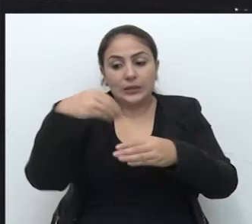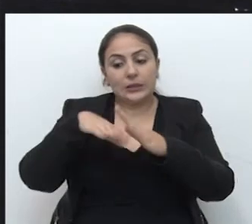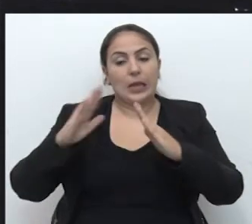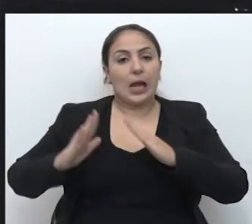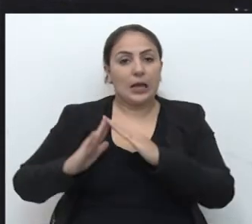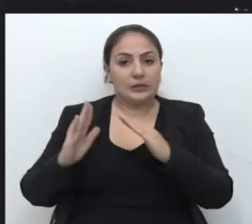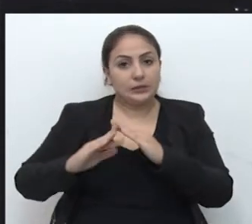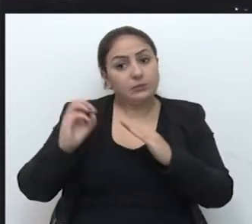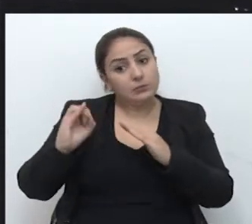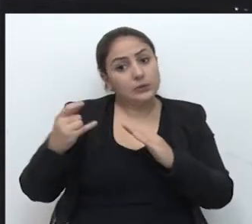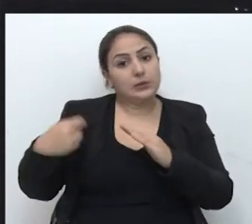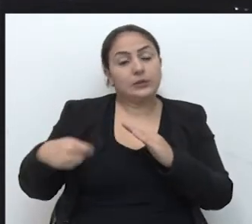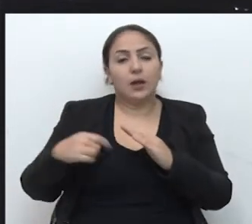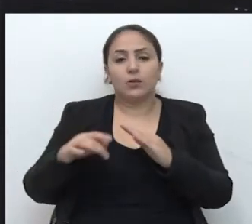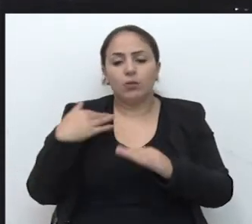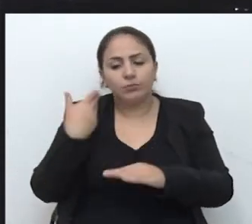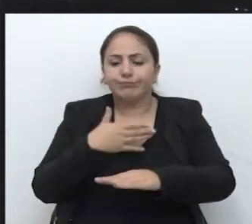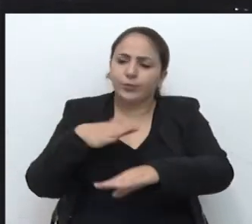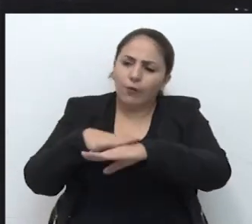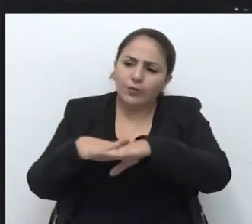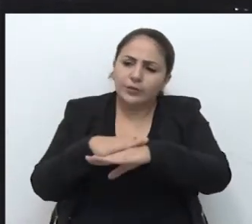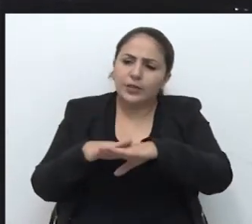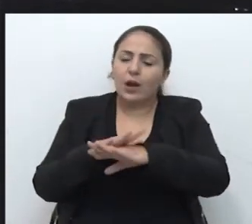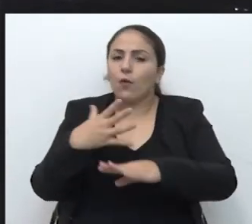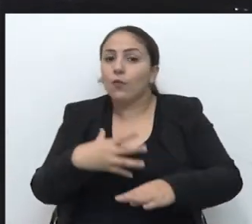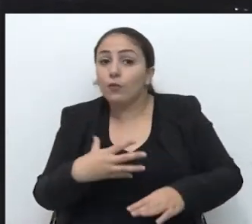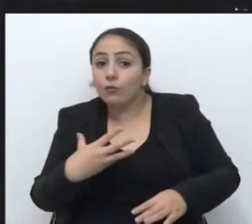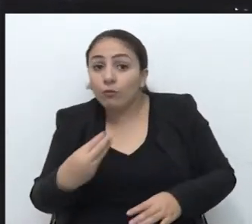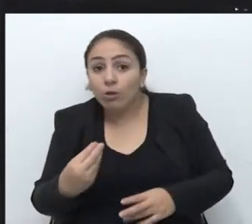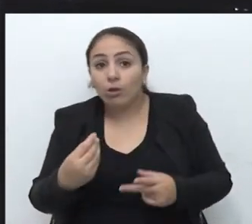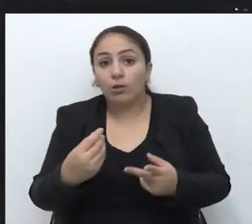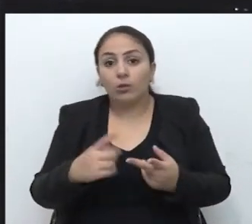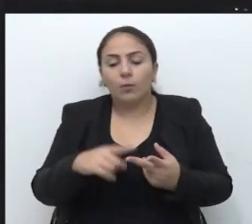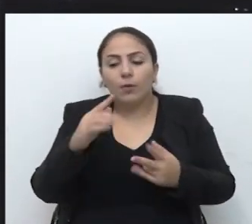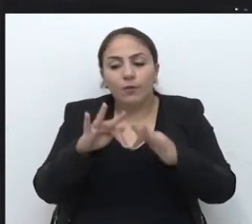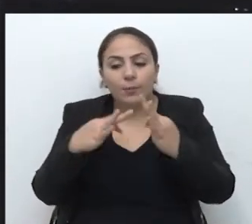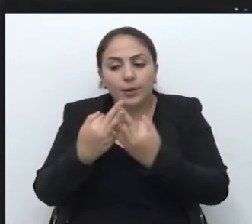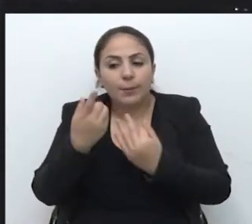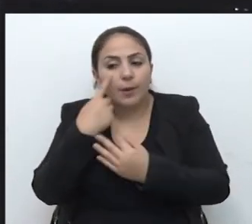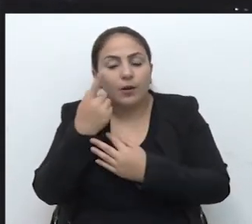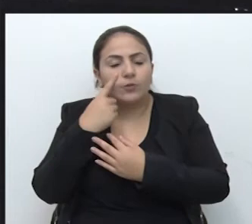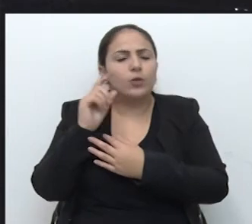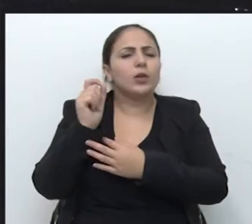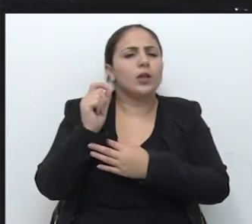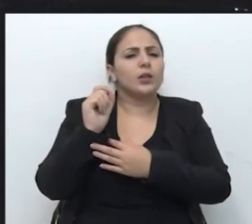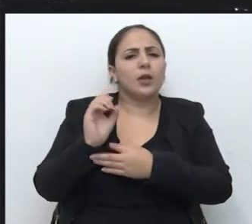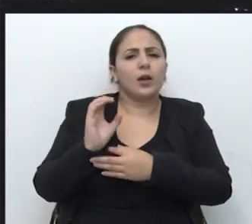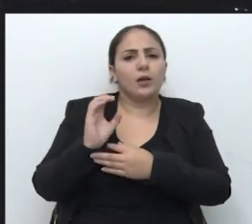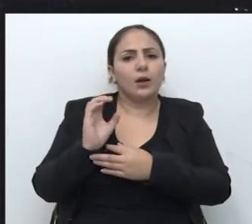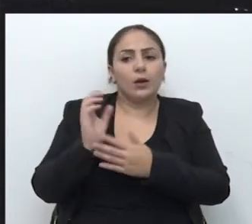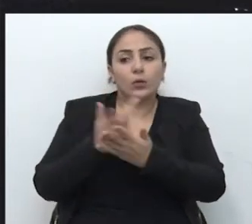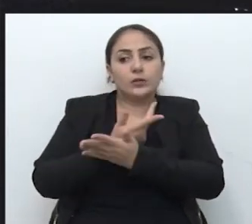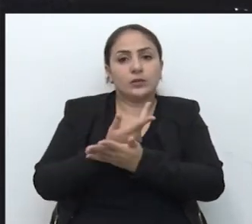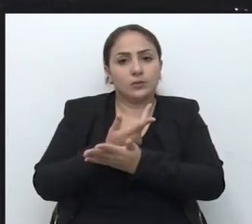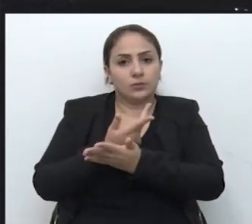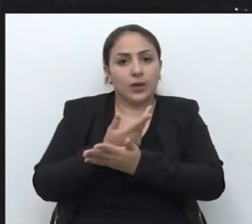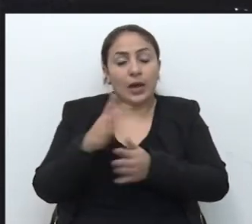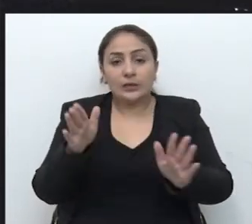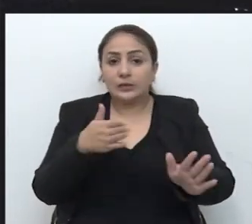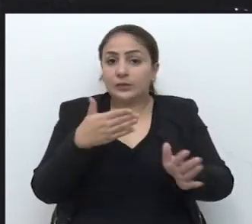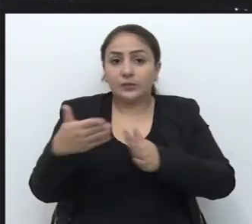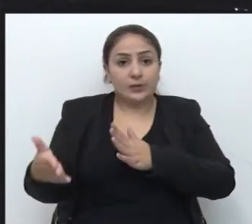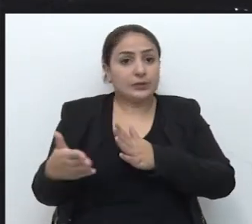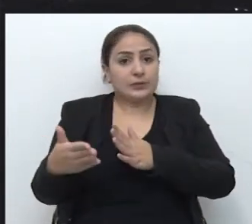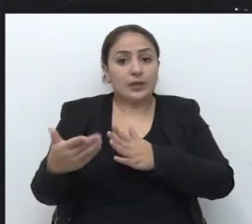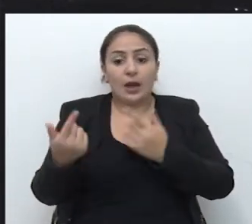visita domiciliar, se necessário, e vai tentar conversar com os filhos, com os familiares, para identificar, para ver de fato do que se trata,